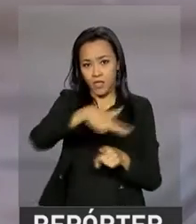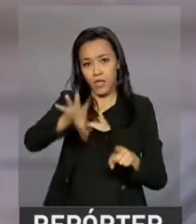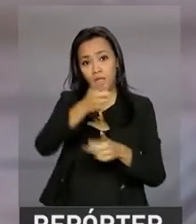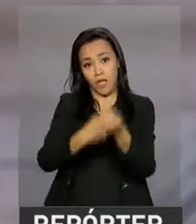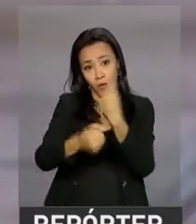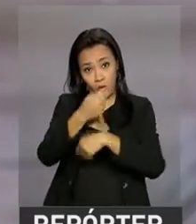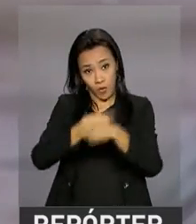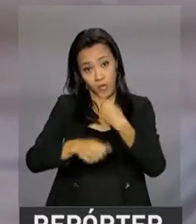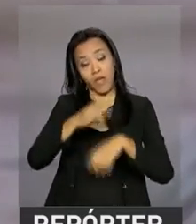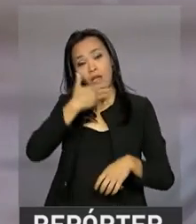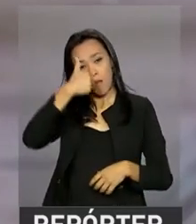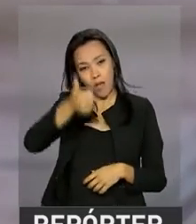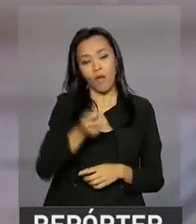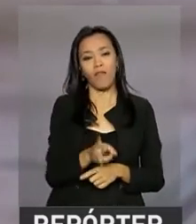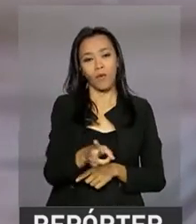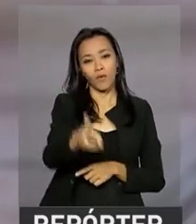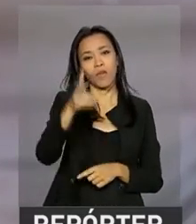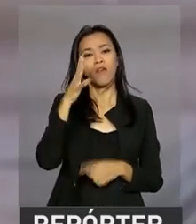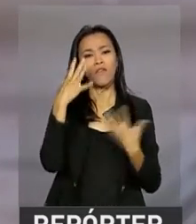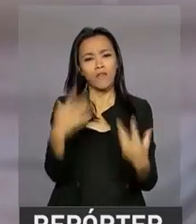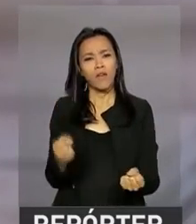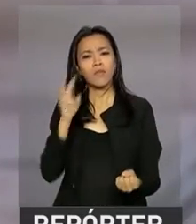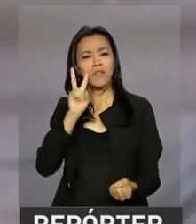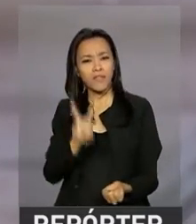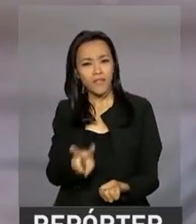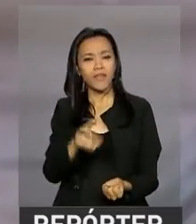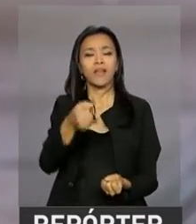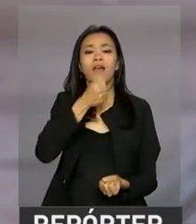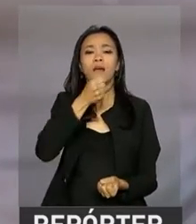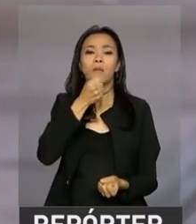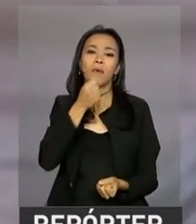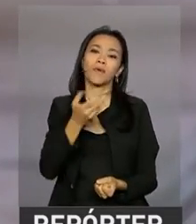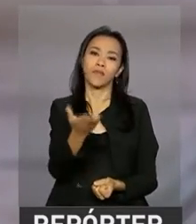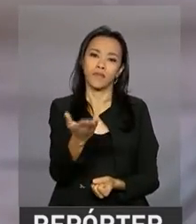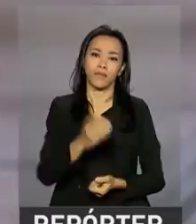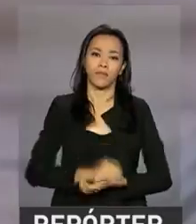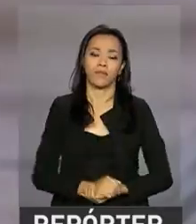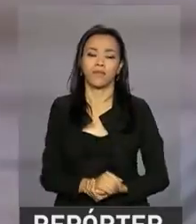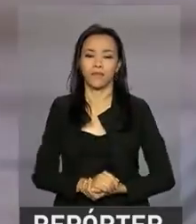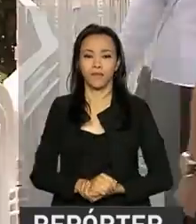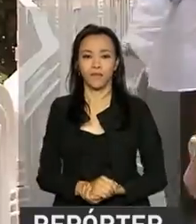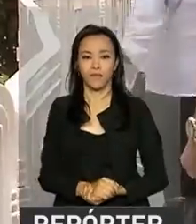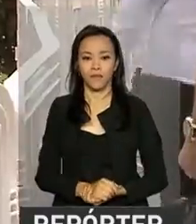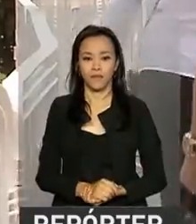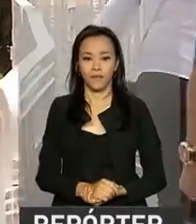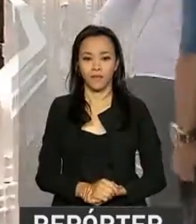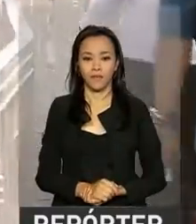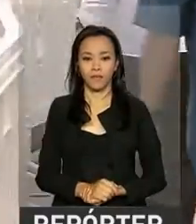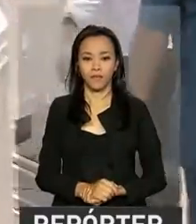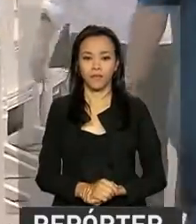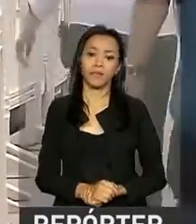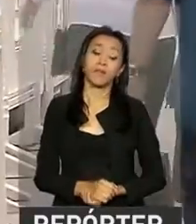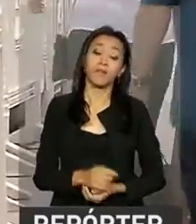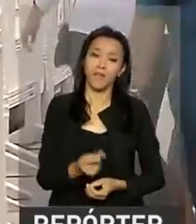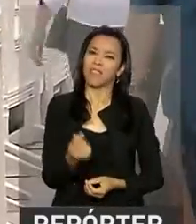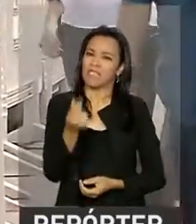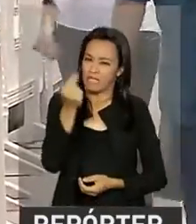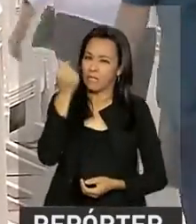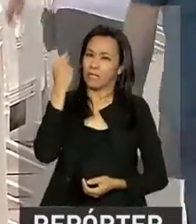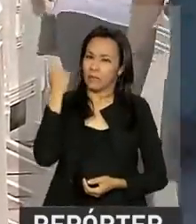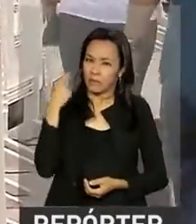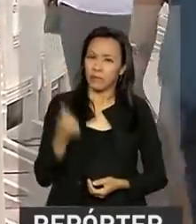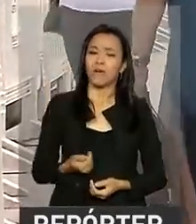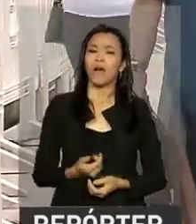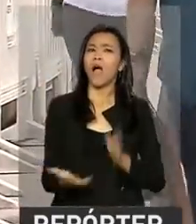de melhora deve ser mantida vamos saber mais na reportagem de donna karen fazia tempo a